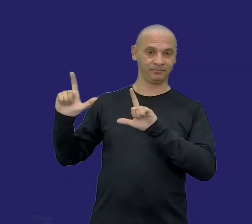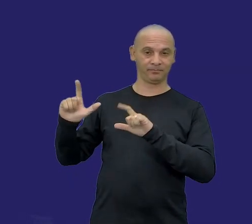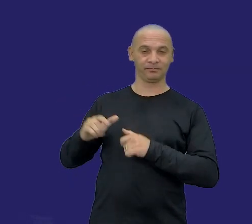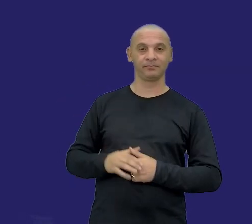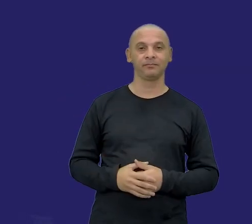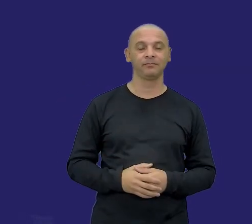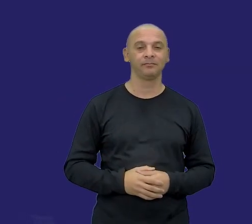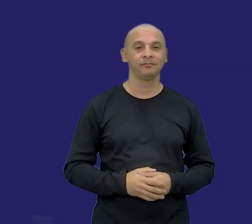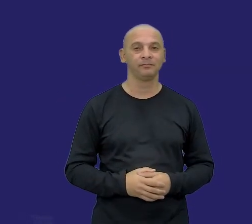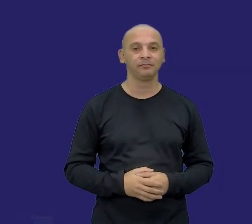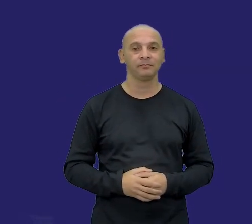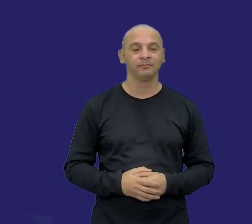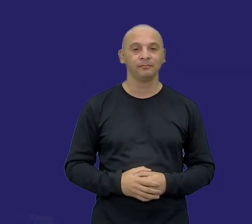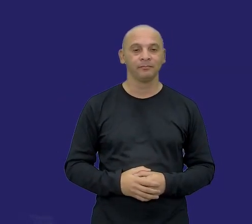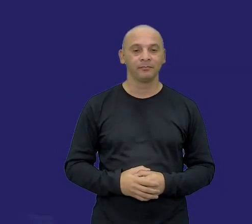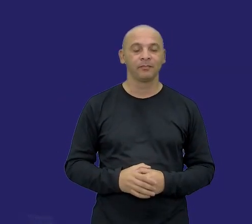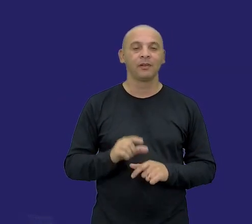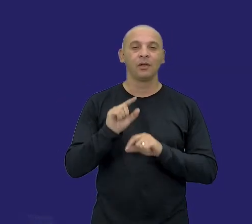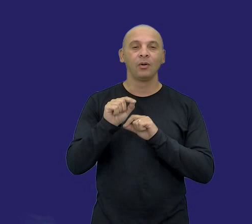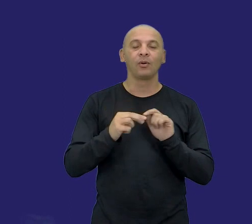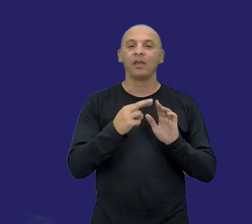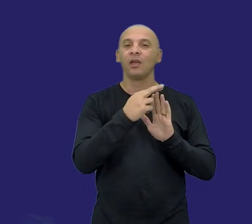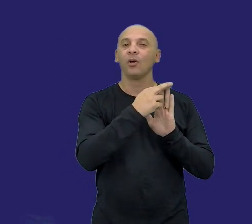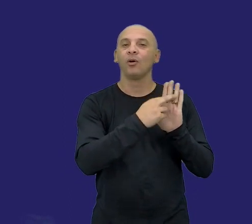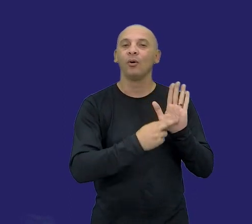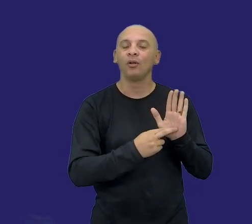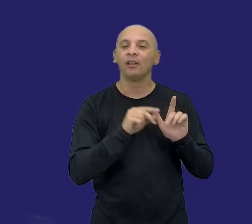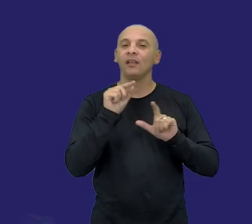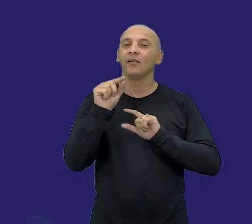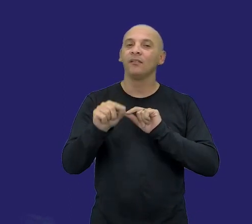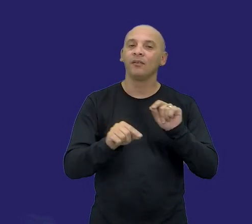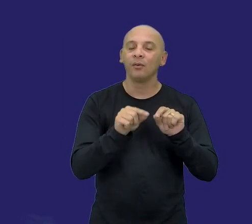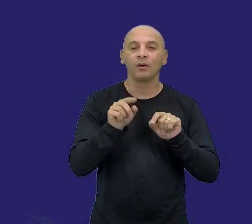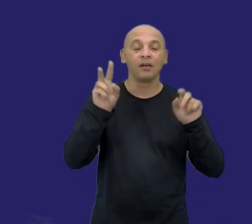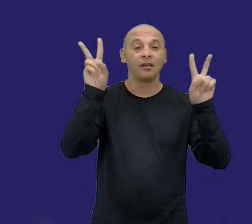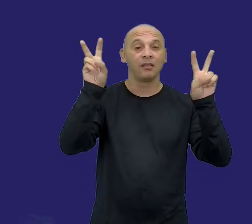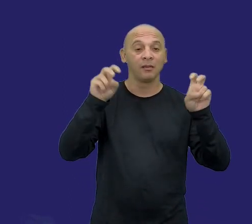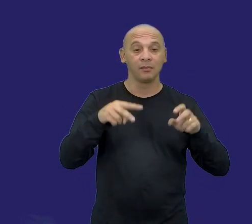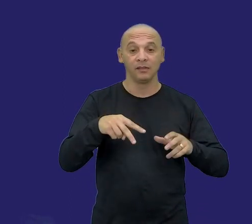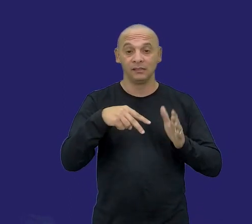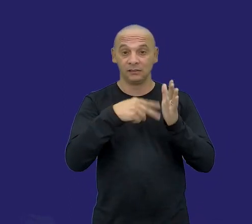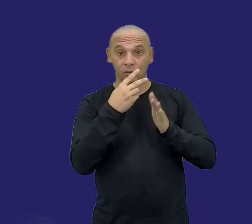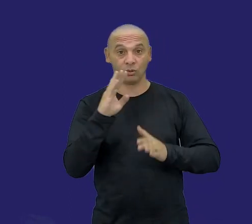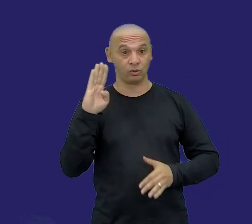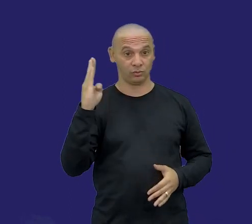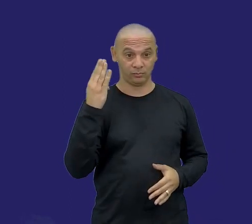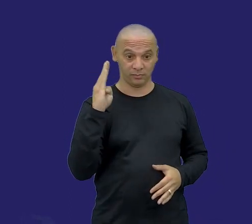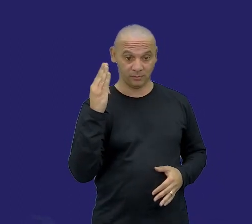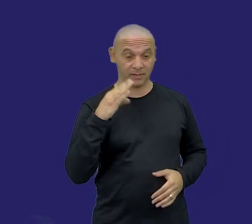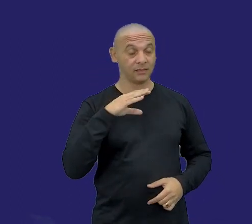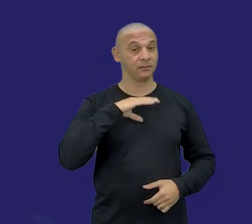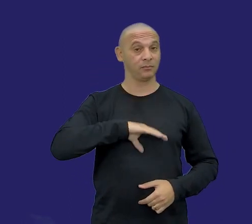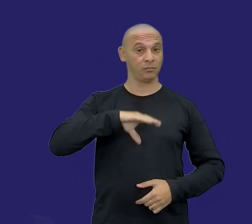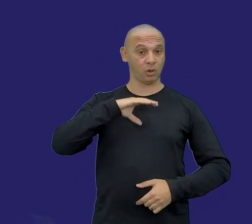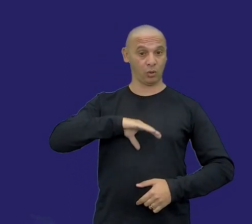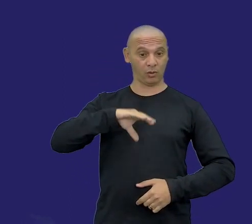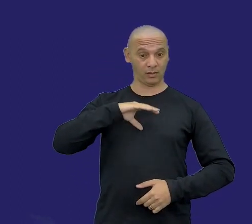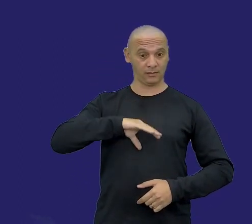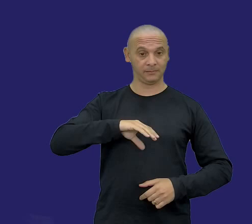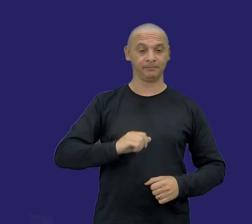favor. Nosso roteiro formativo a respeito do segundo bimestre, então, de língua